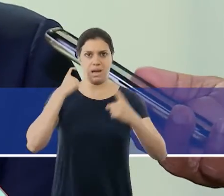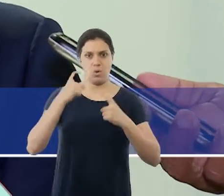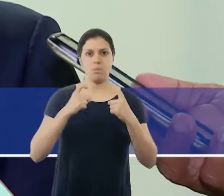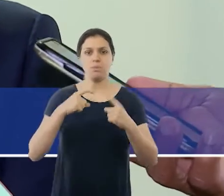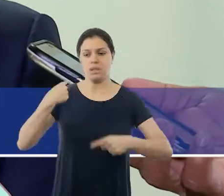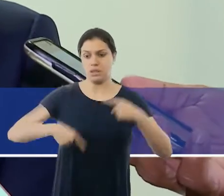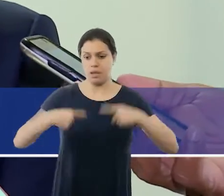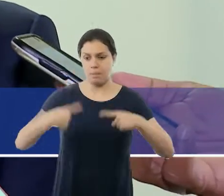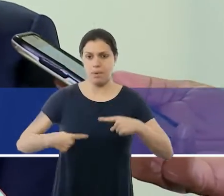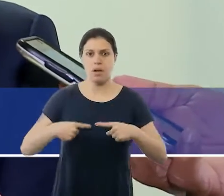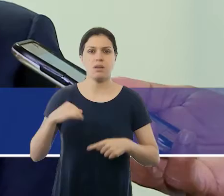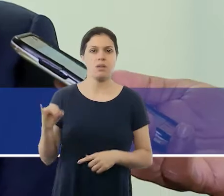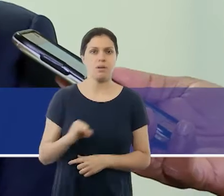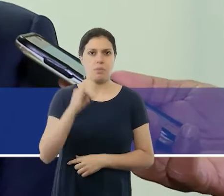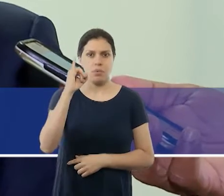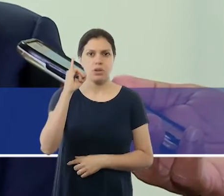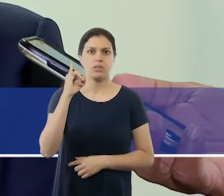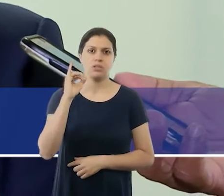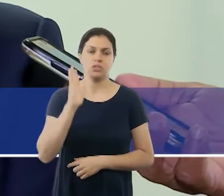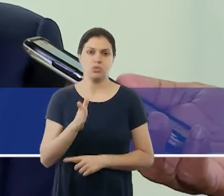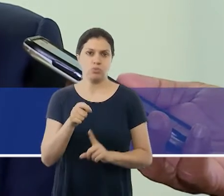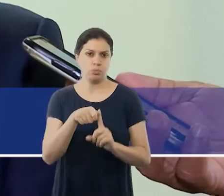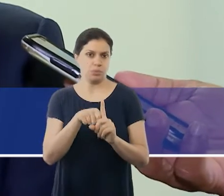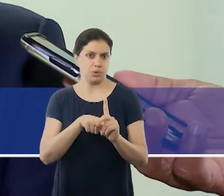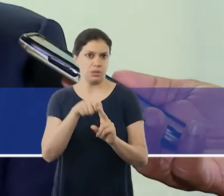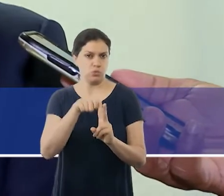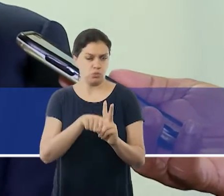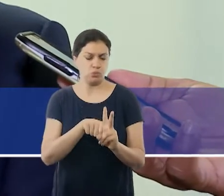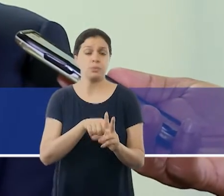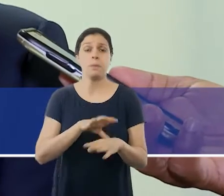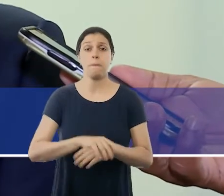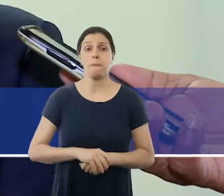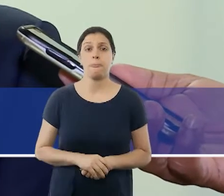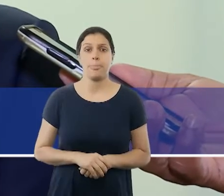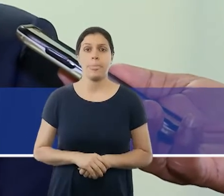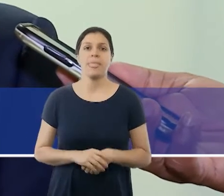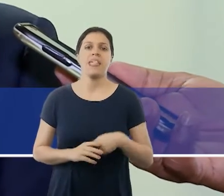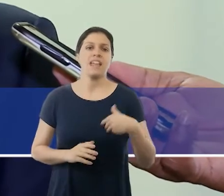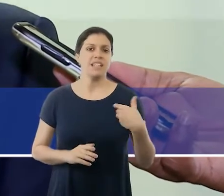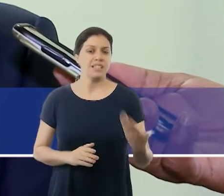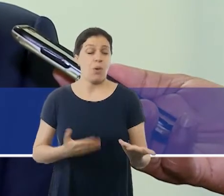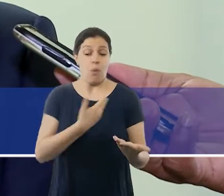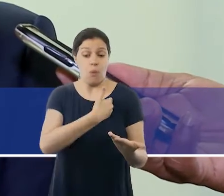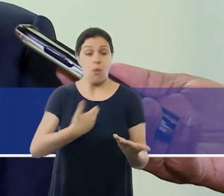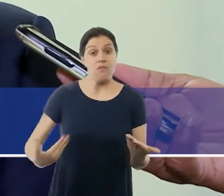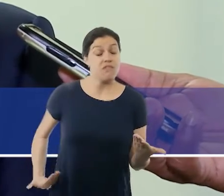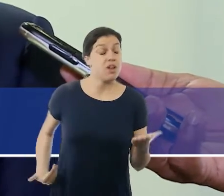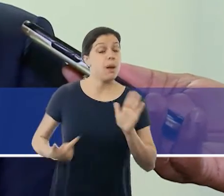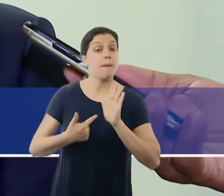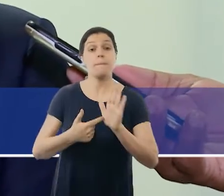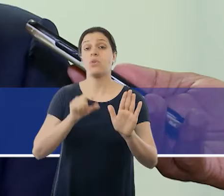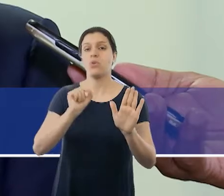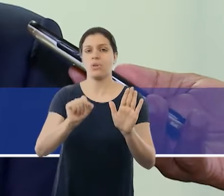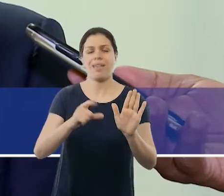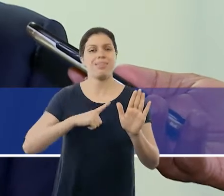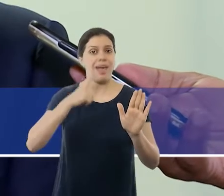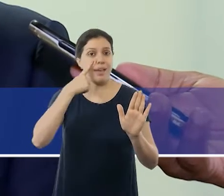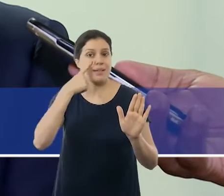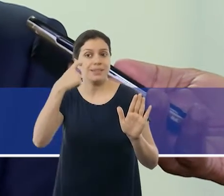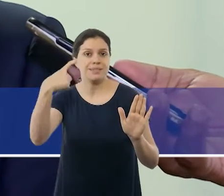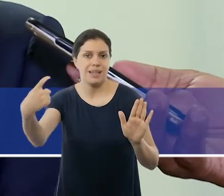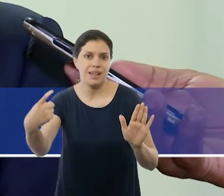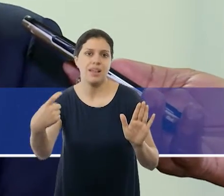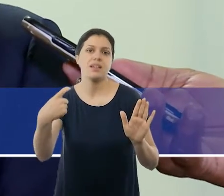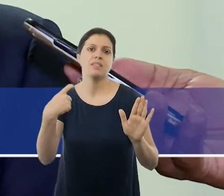preocupação. Eu entendo que esse debate foi feito com a Fazenda por 2 meses e cada vez mais o governo